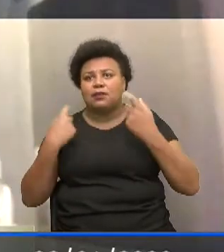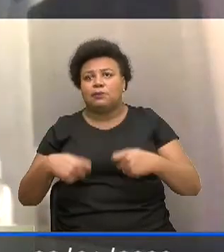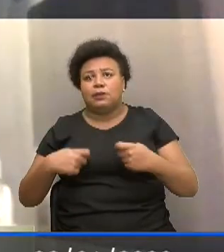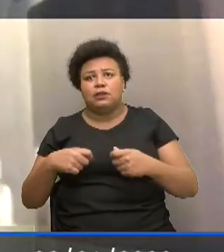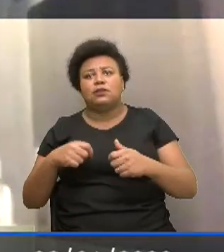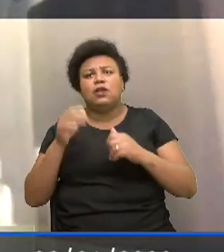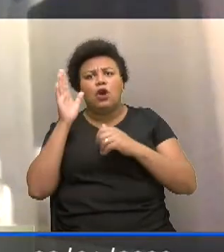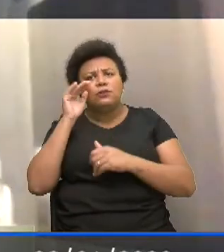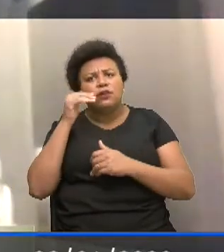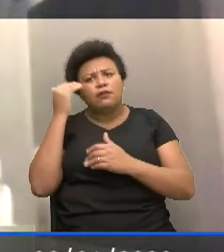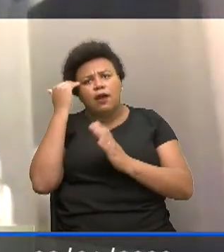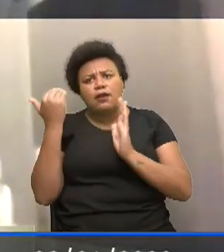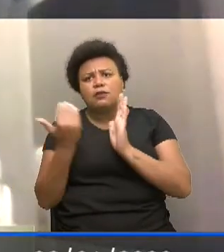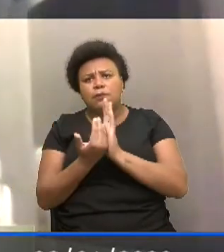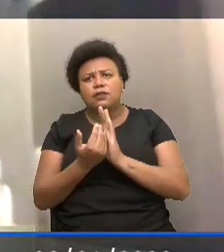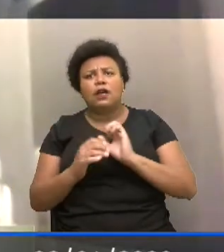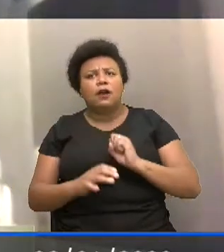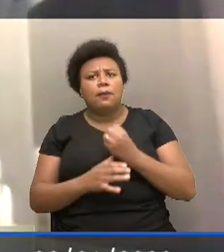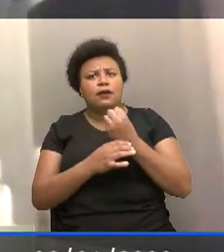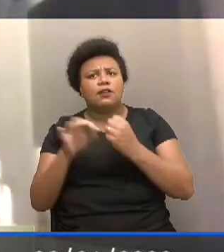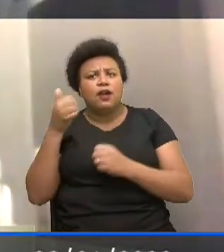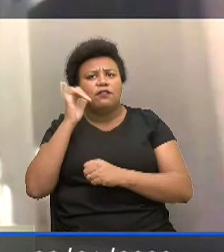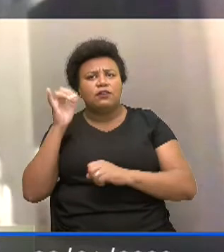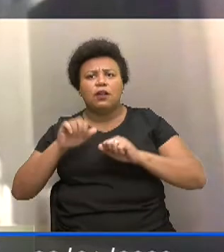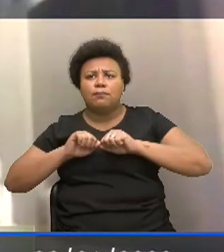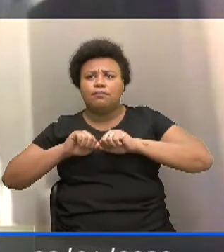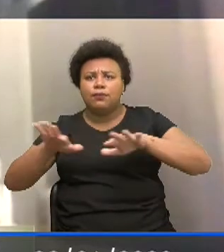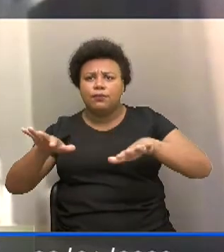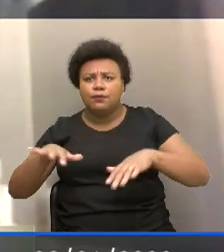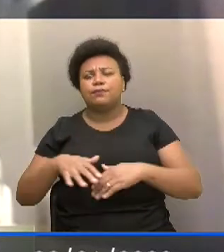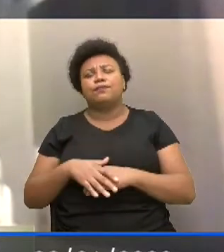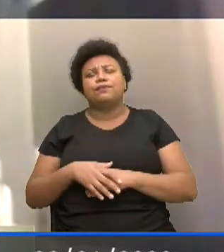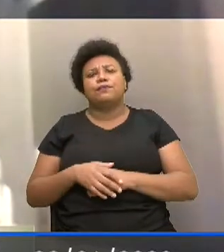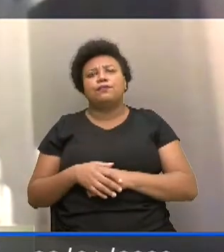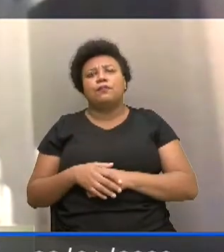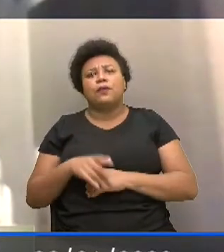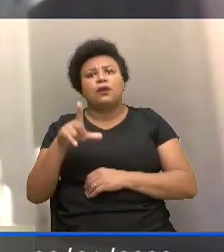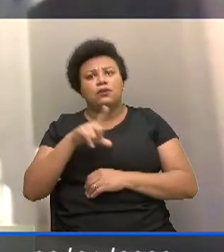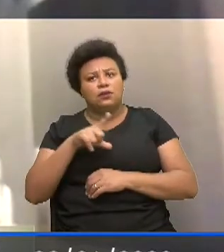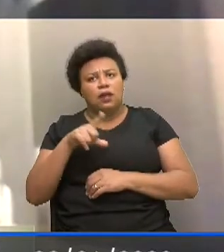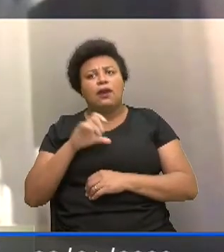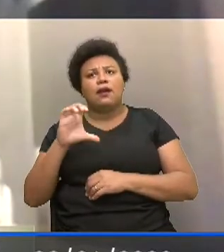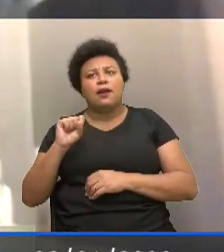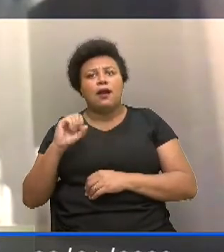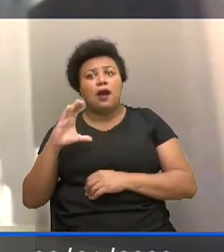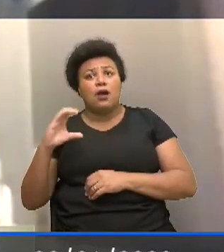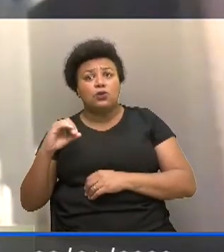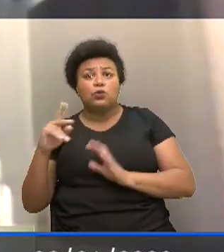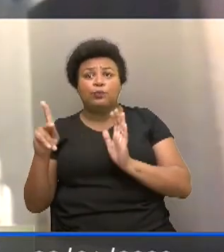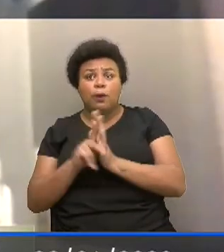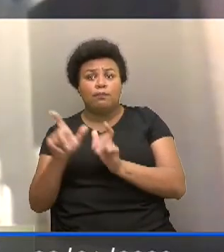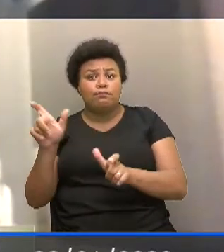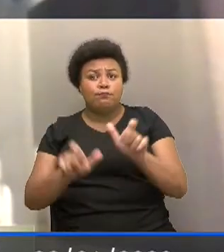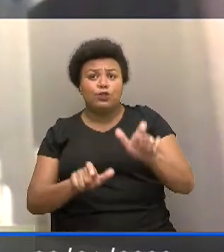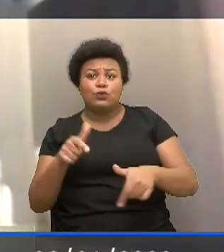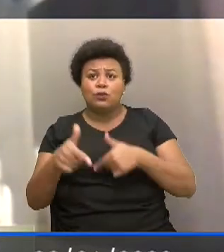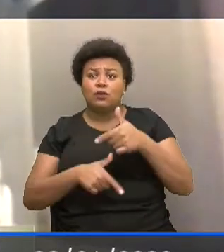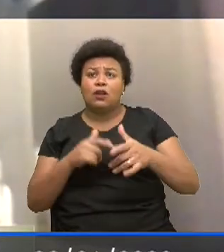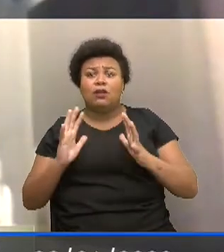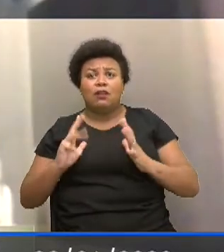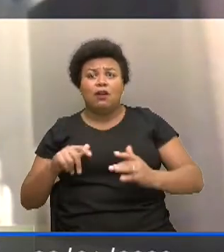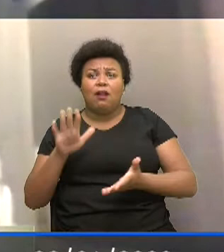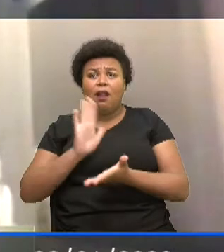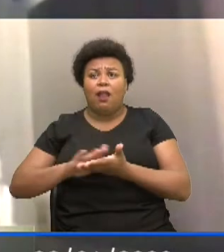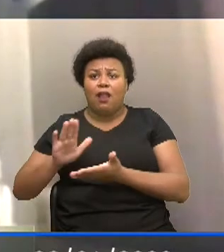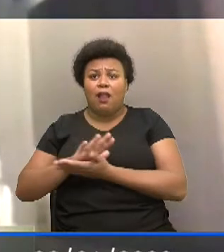ser observados para garantir a não transmissibilidade do vírus. Temos casos de que os próprios trabalhadores têm higienizado as